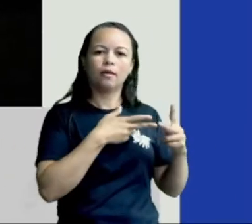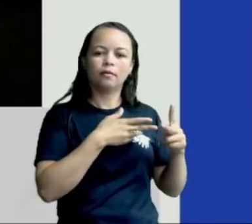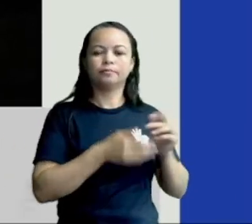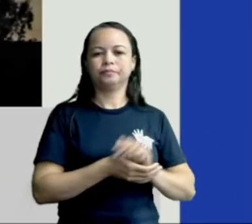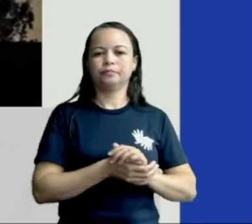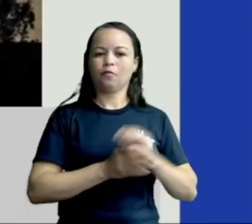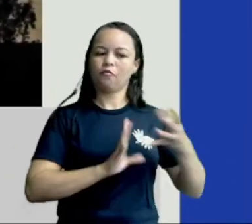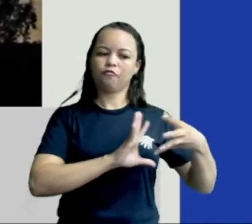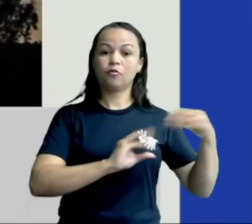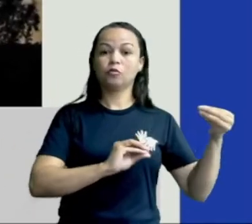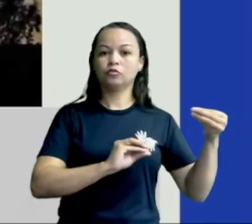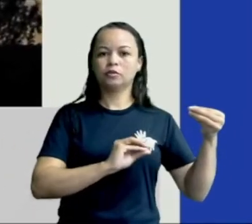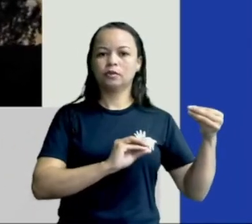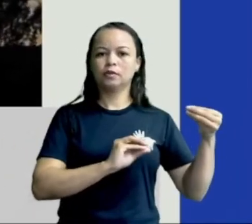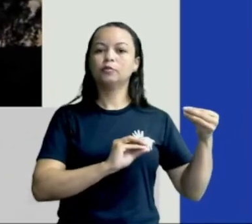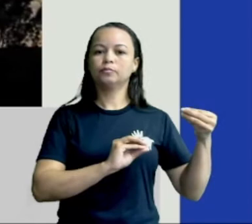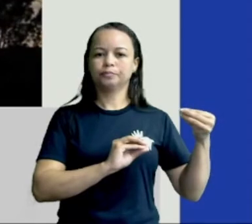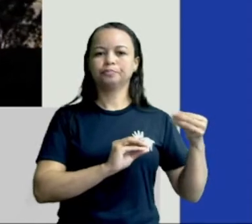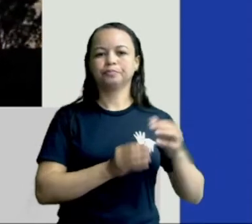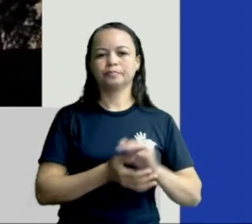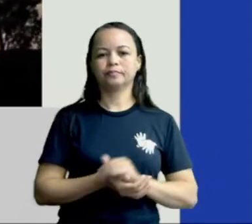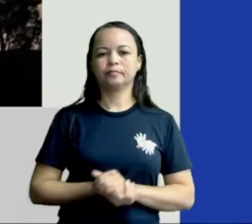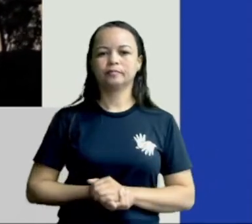E fugiram, em disparada.